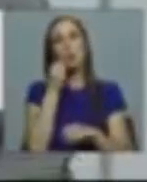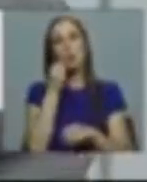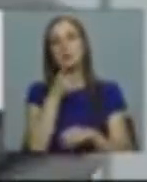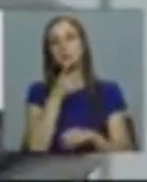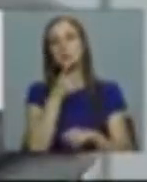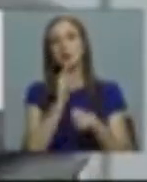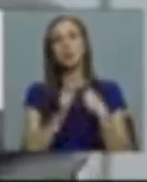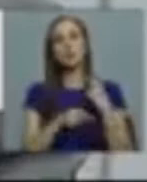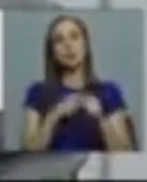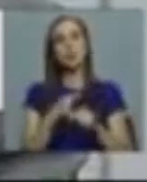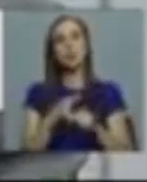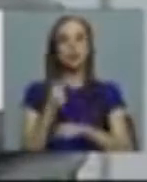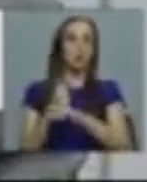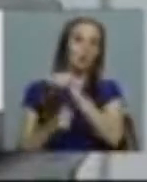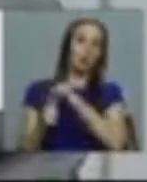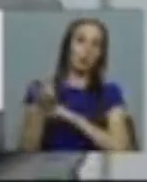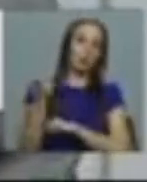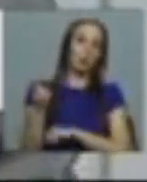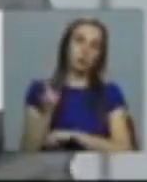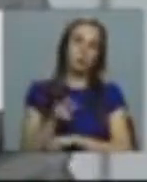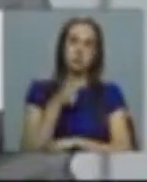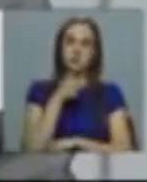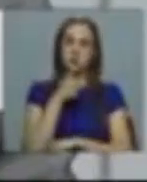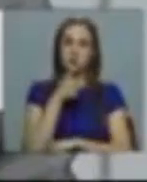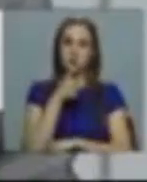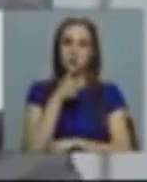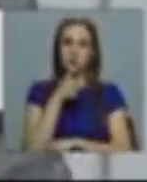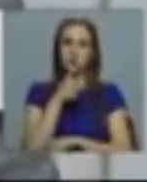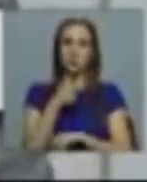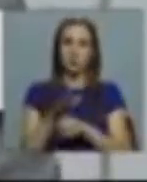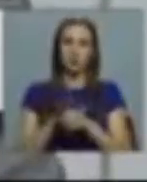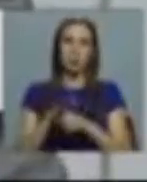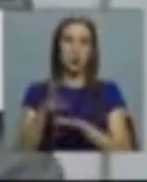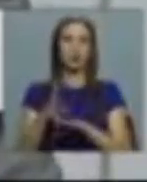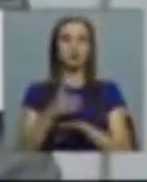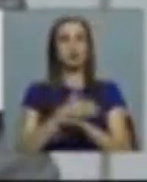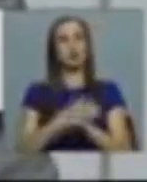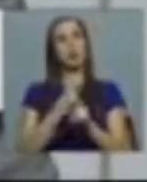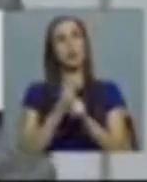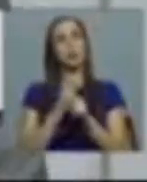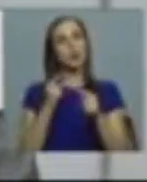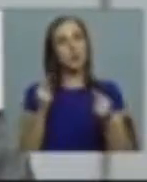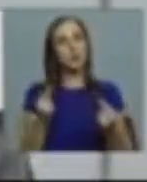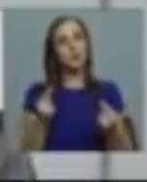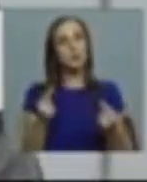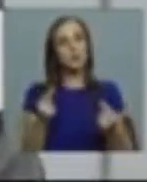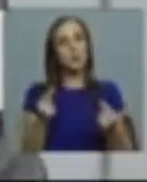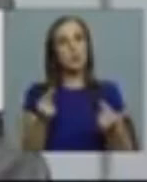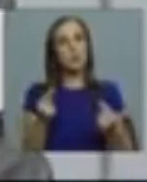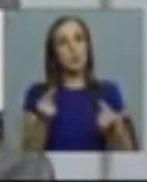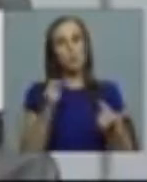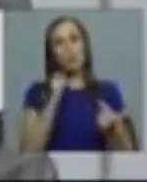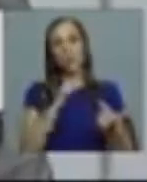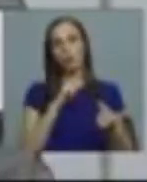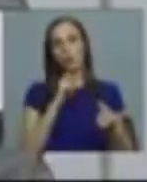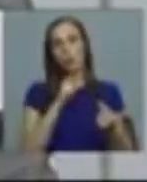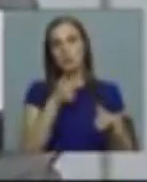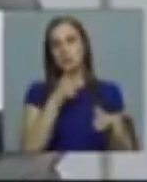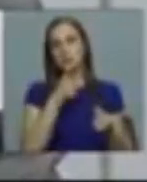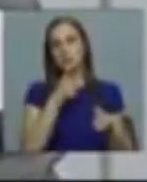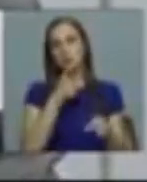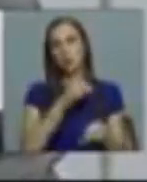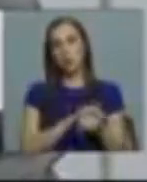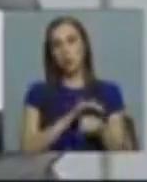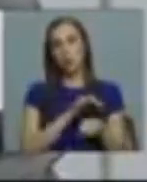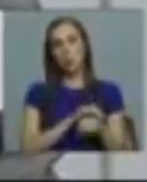provisória? A possibilidade de retorno ao estágio anterior, uma vez modificado o móvel que levou